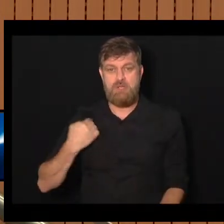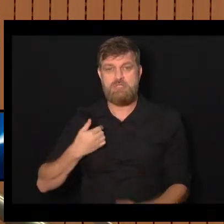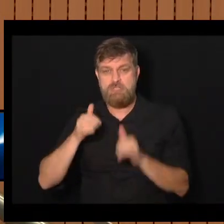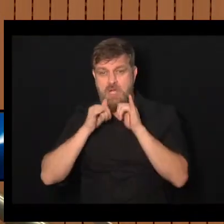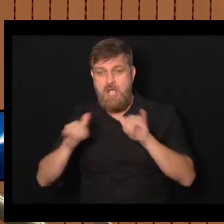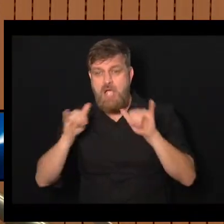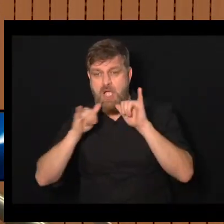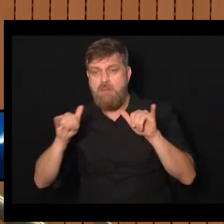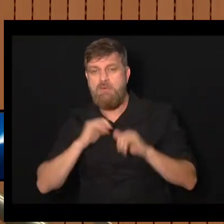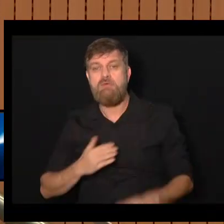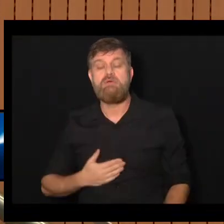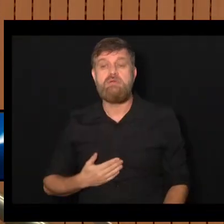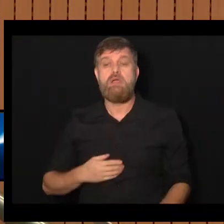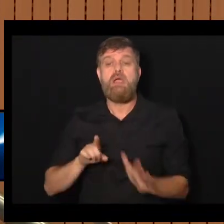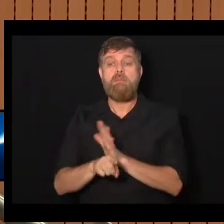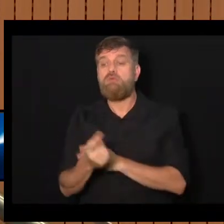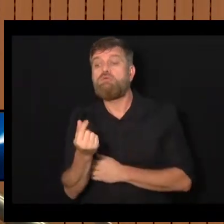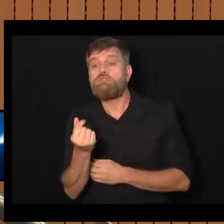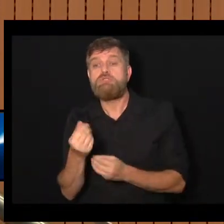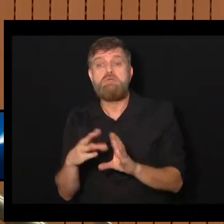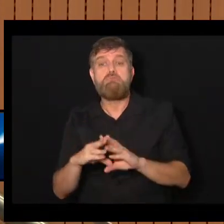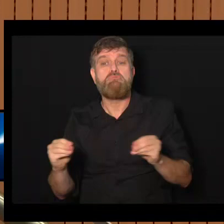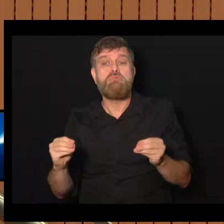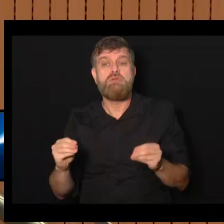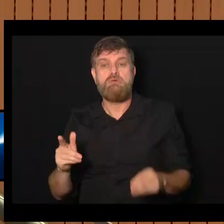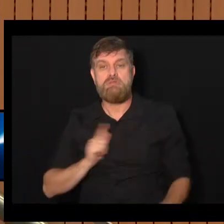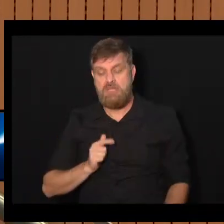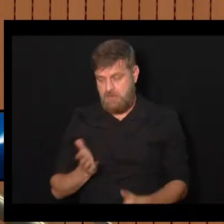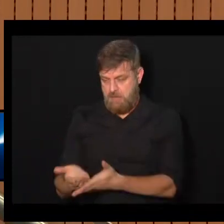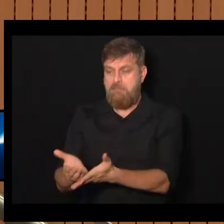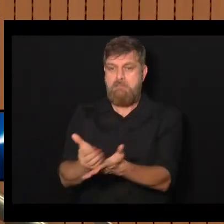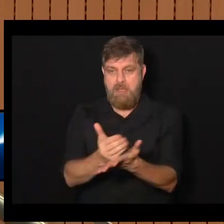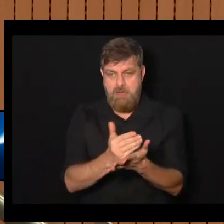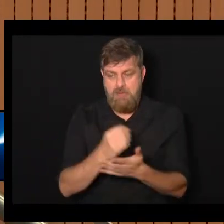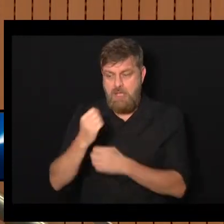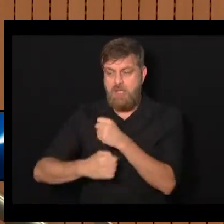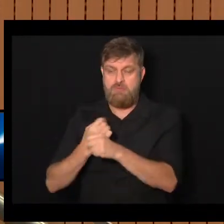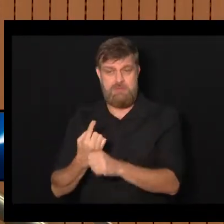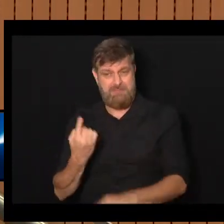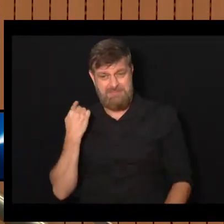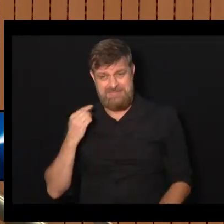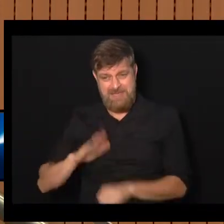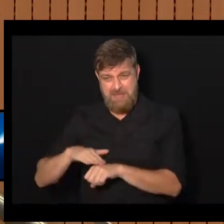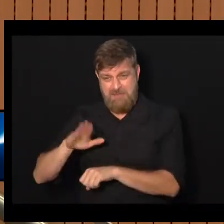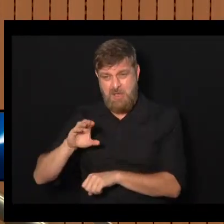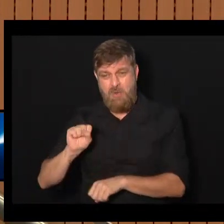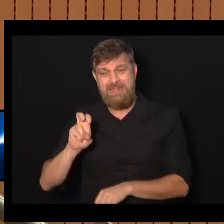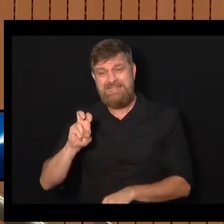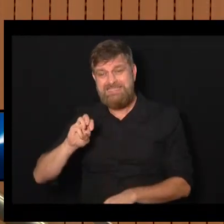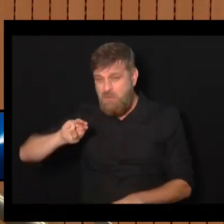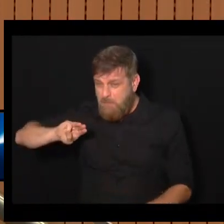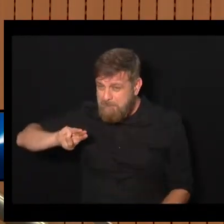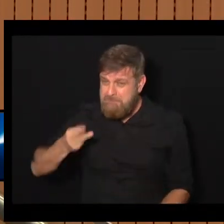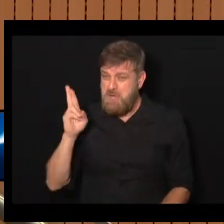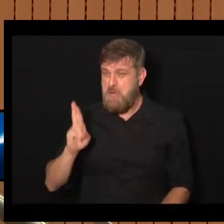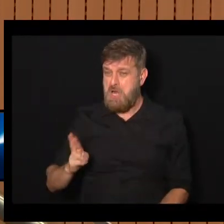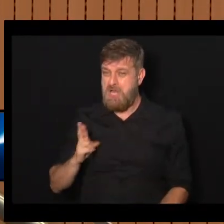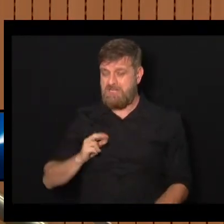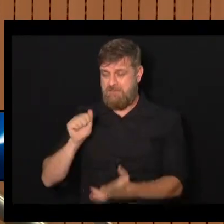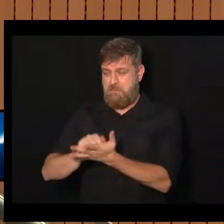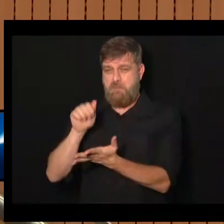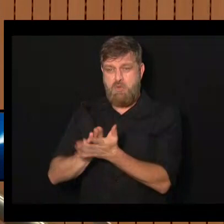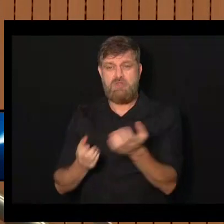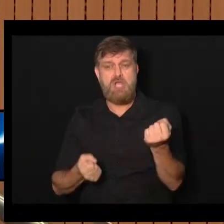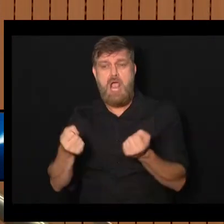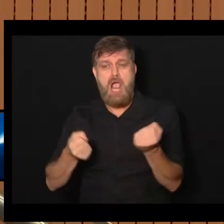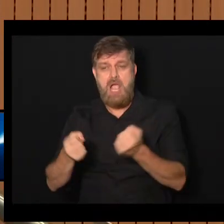é Cadê o Dinheiro das Multas? Então esse dinheiro é arrecadado, no ano passado foram mais de 85 milhões de reais com multas, e